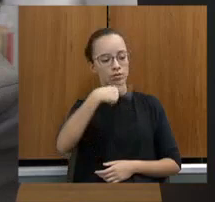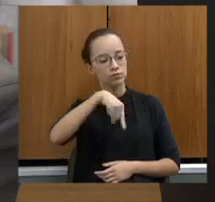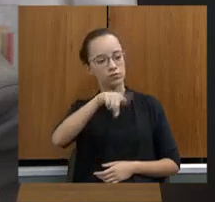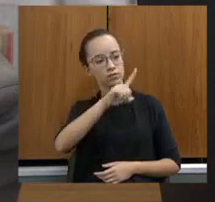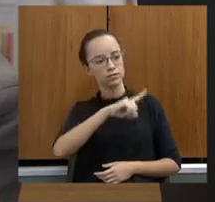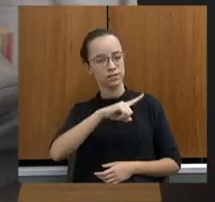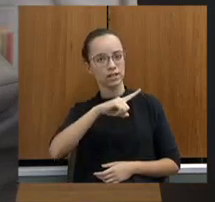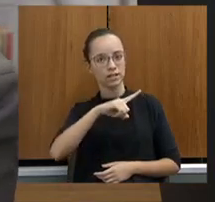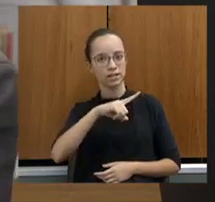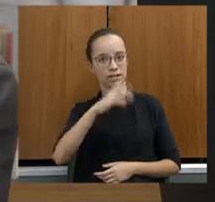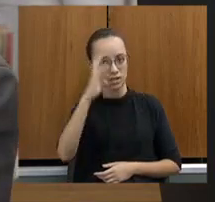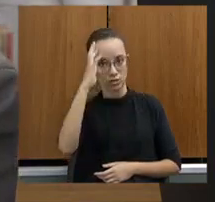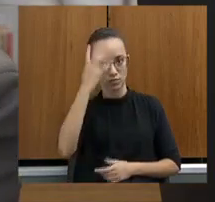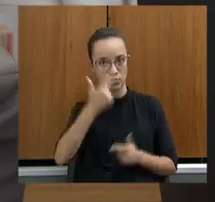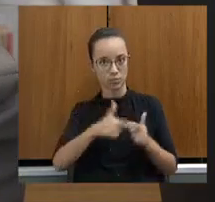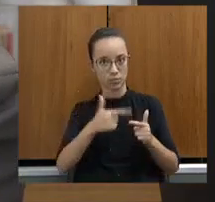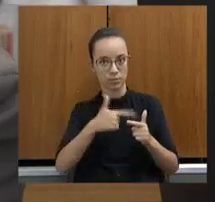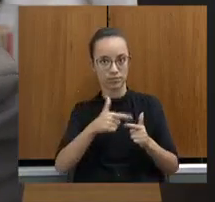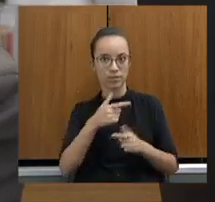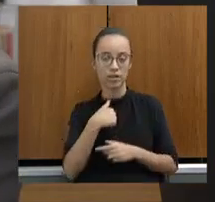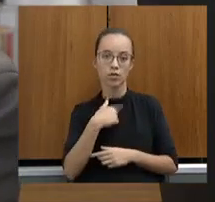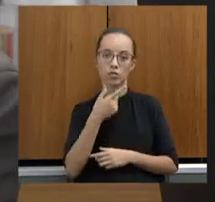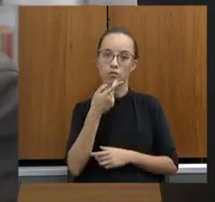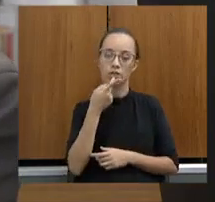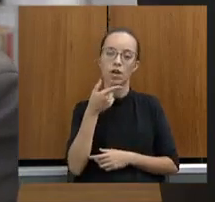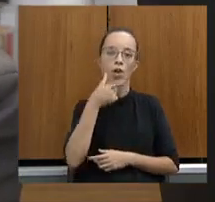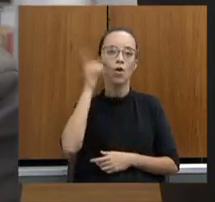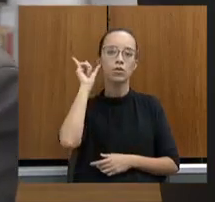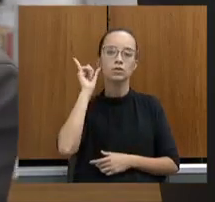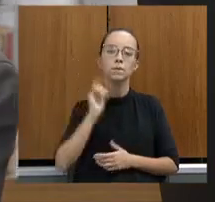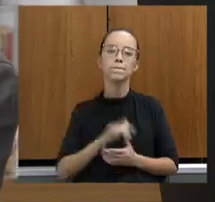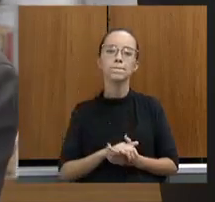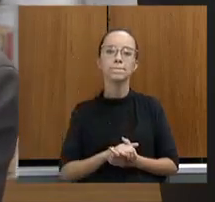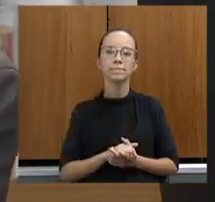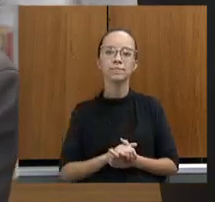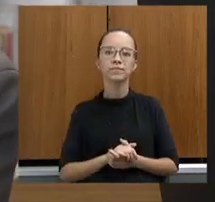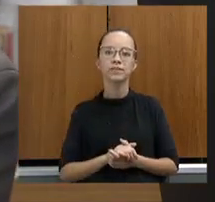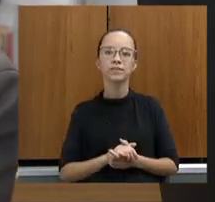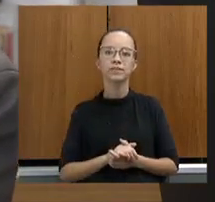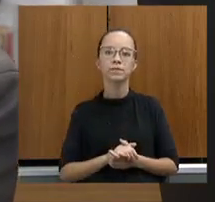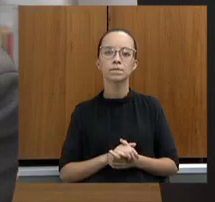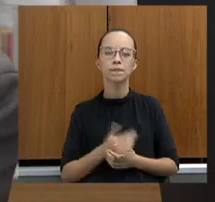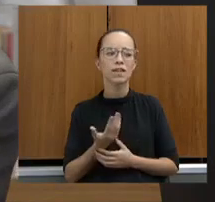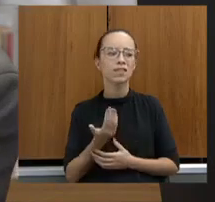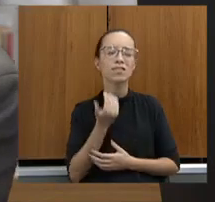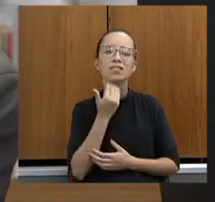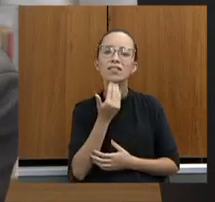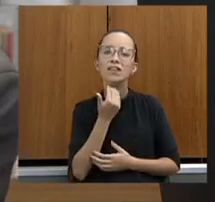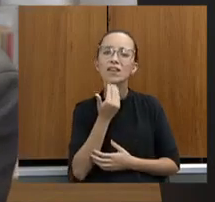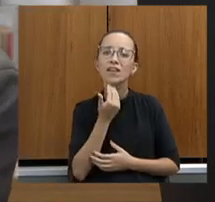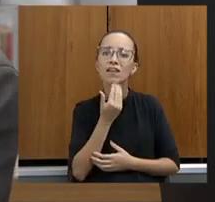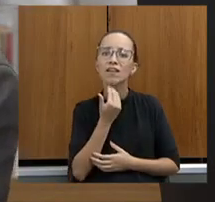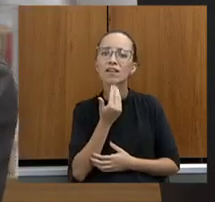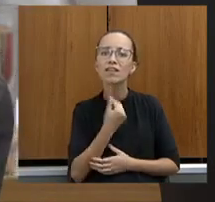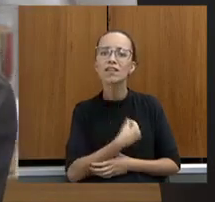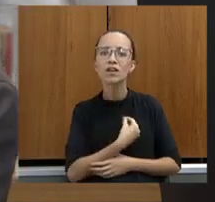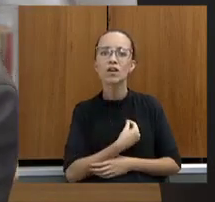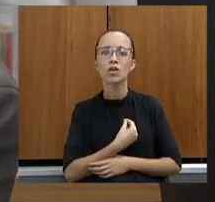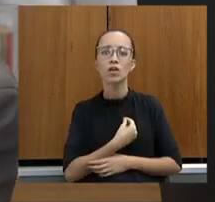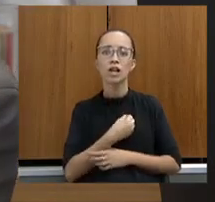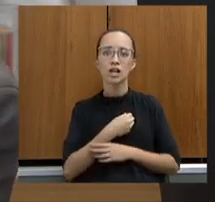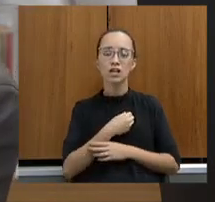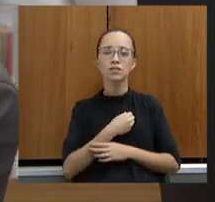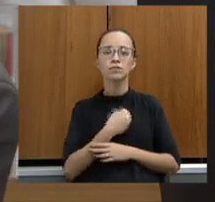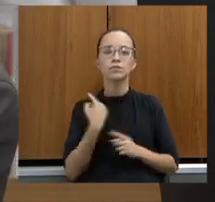problemas e o secretário Luiz Barreto falei que o Rogério Greco Olha esse tem ninguém aqui audiência tranquila porque